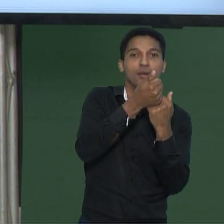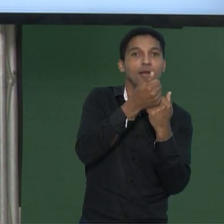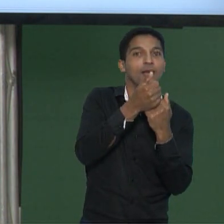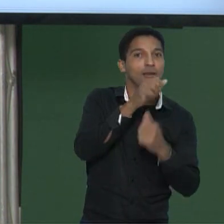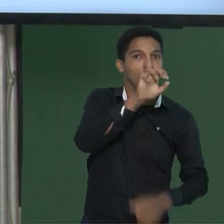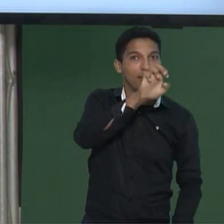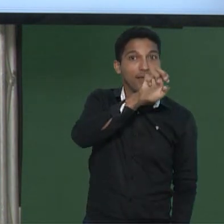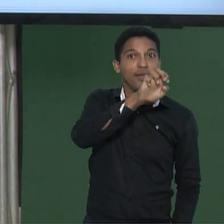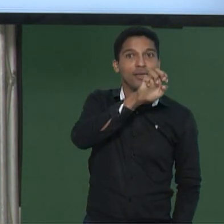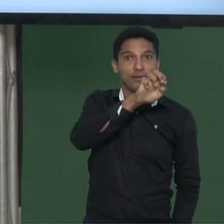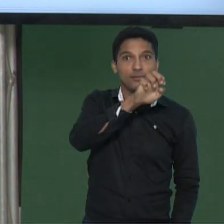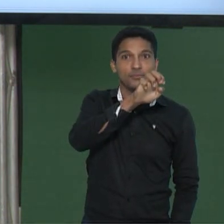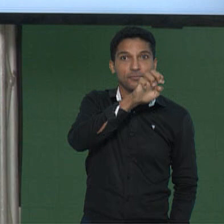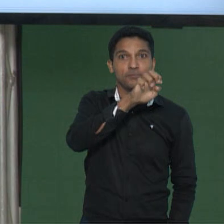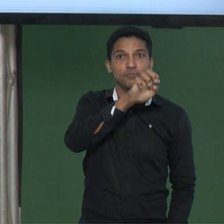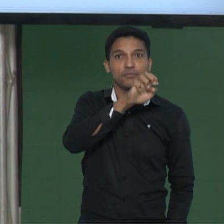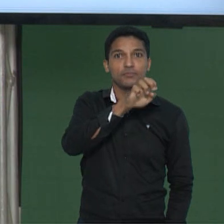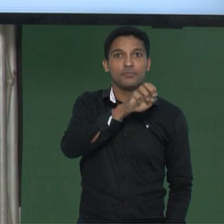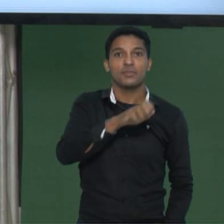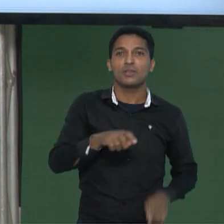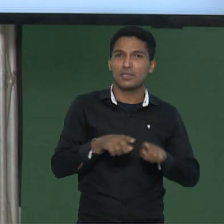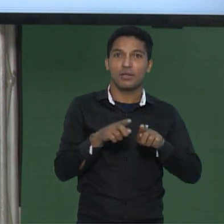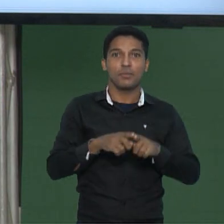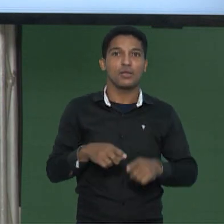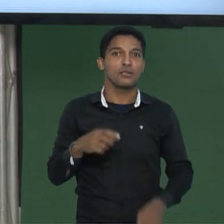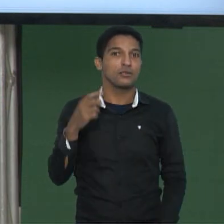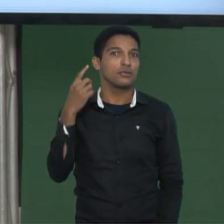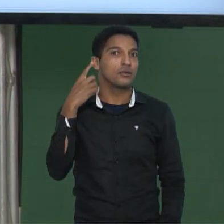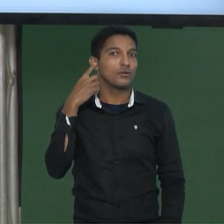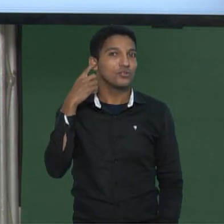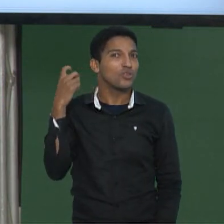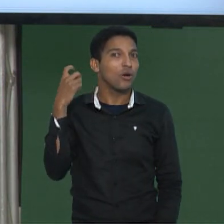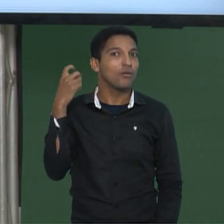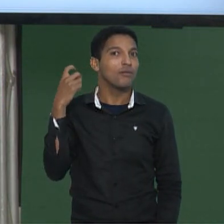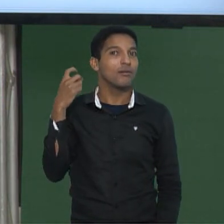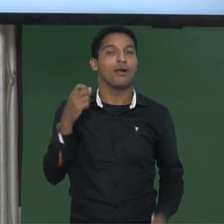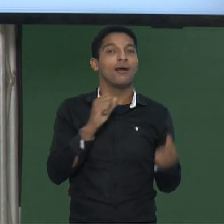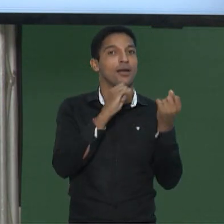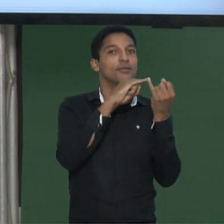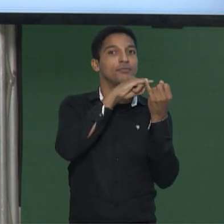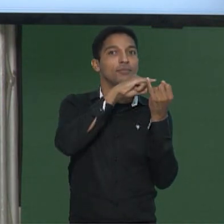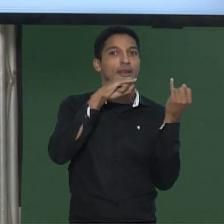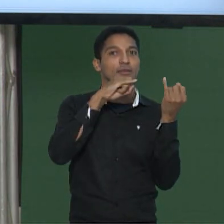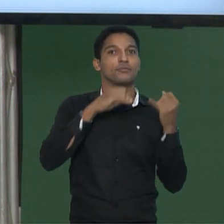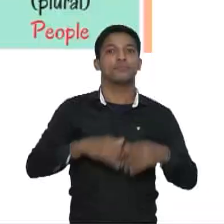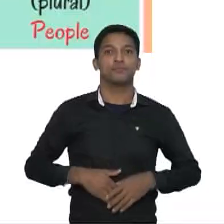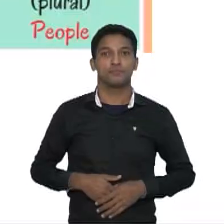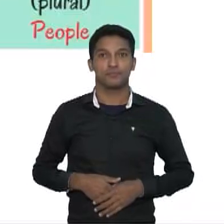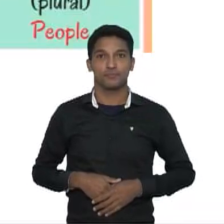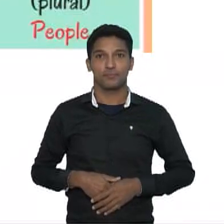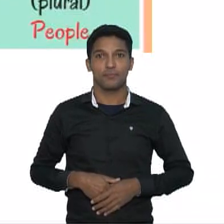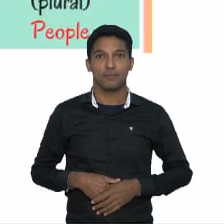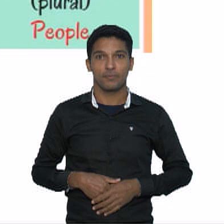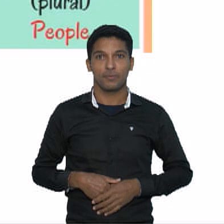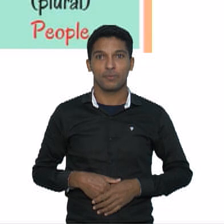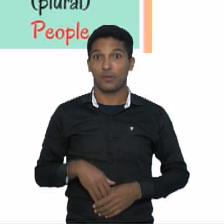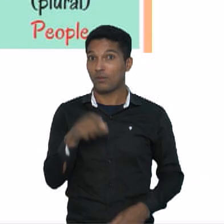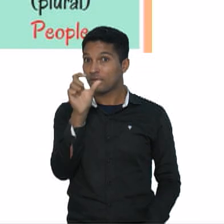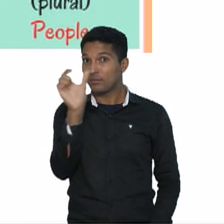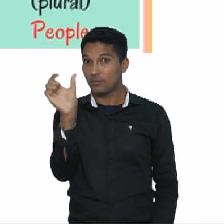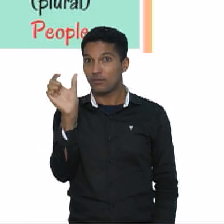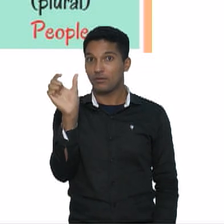E. E o som da palavrinha ela é bem parecida, né? A segunda, a